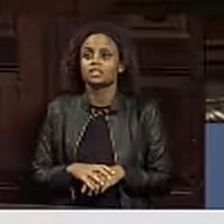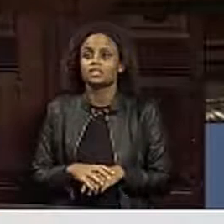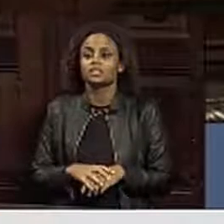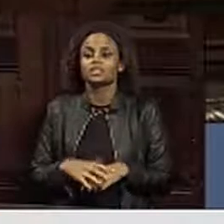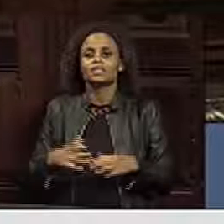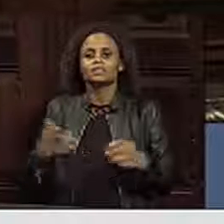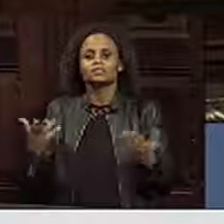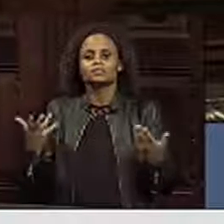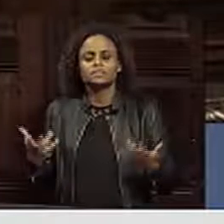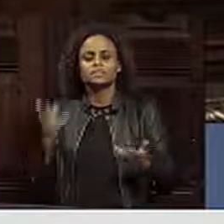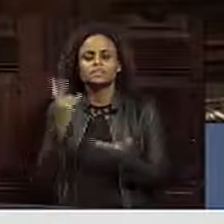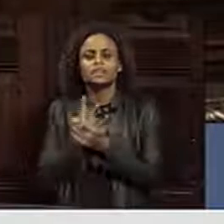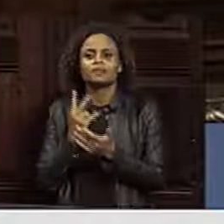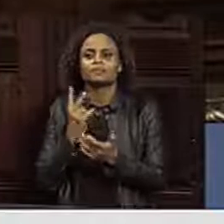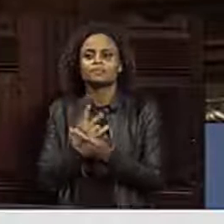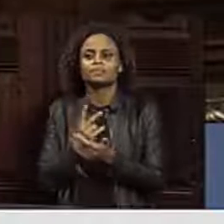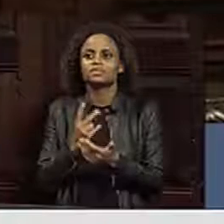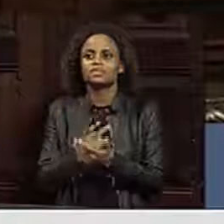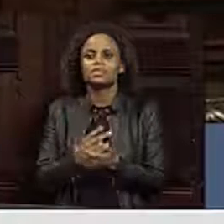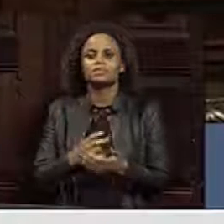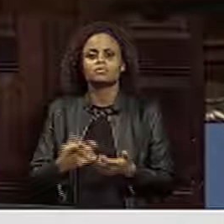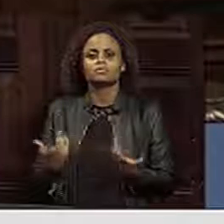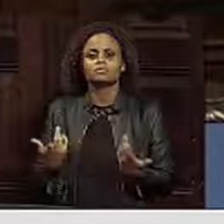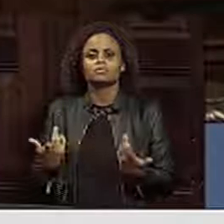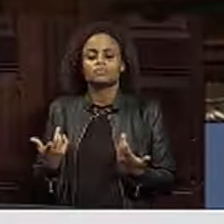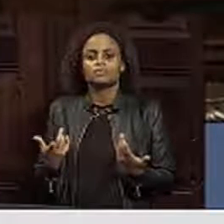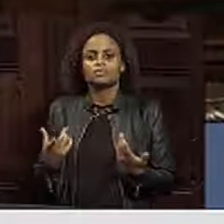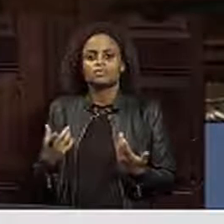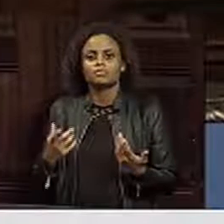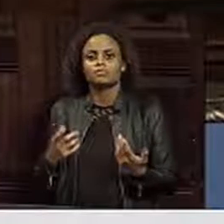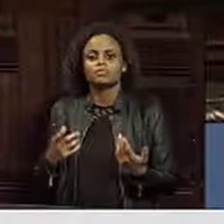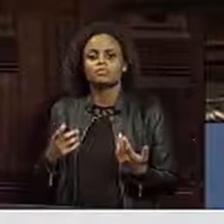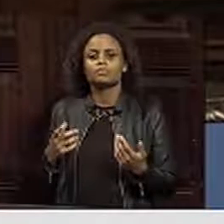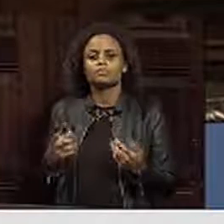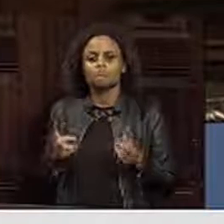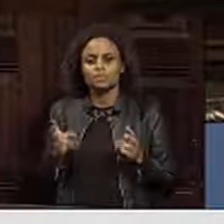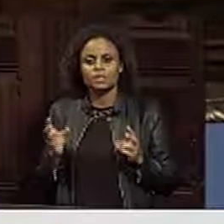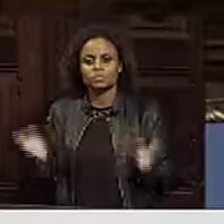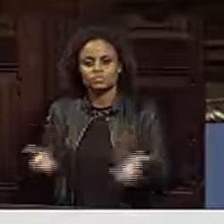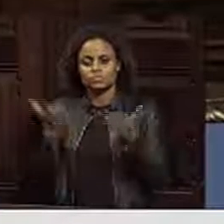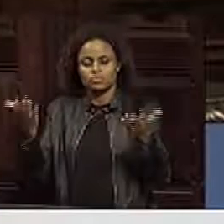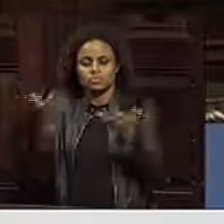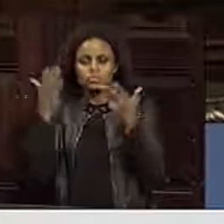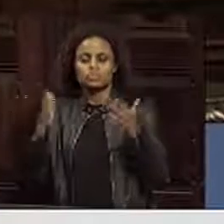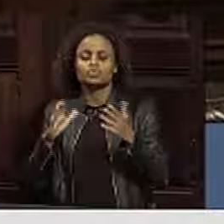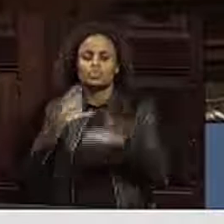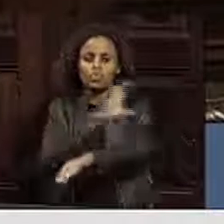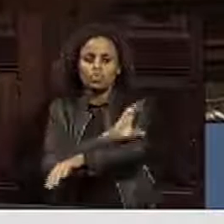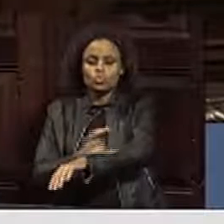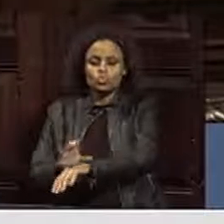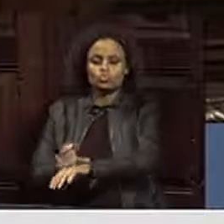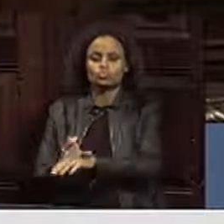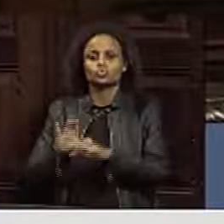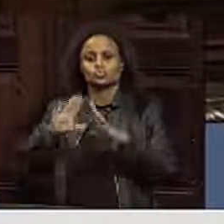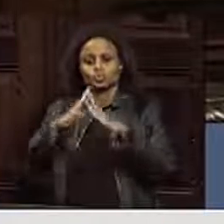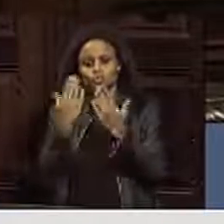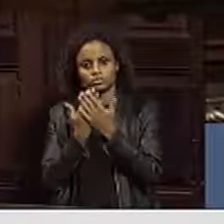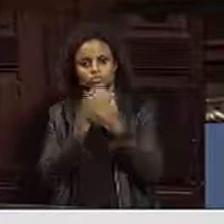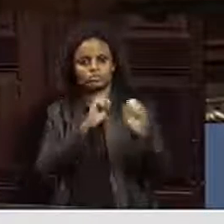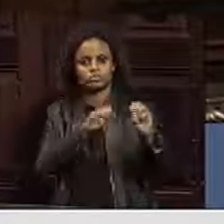sempre foi o expoente da cultura e da educação no Estado do Rio de Janeiro, no Brasil.